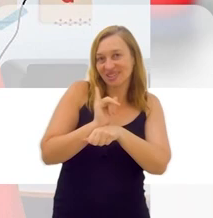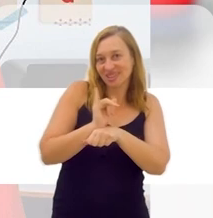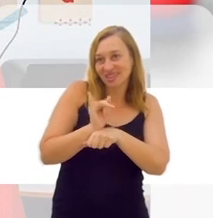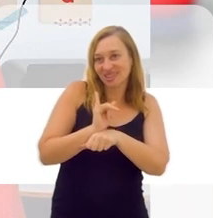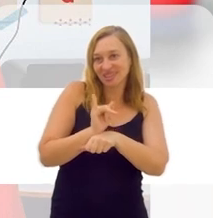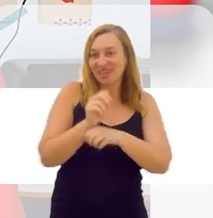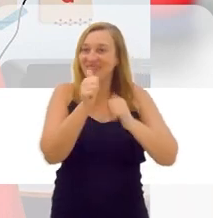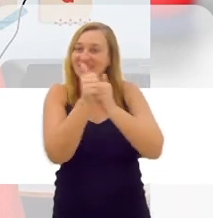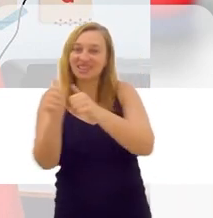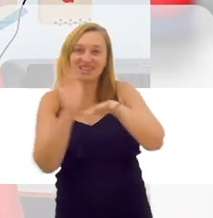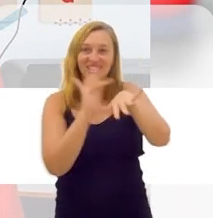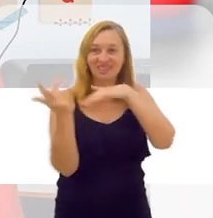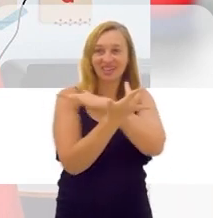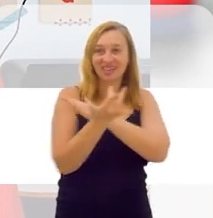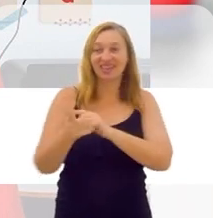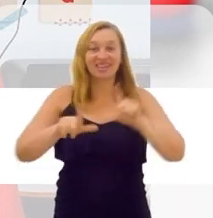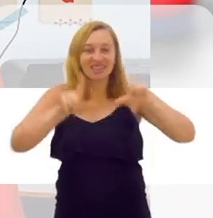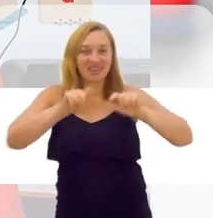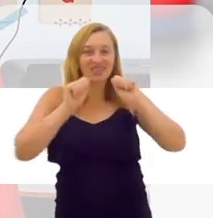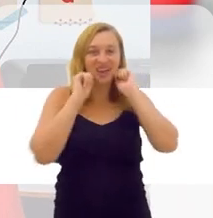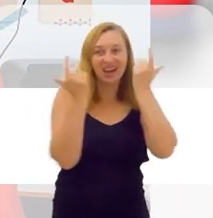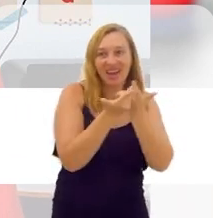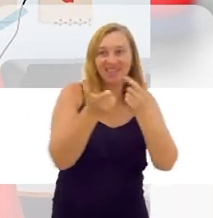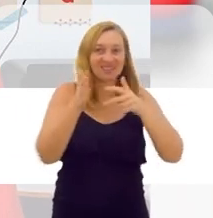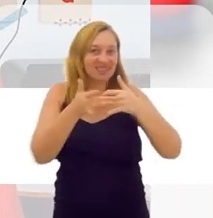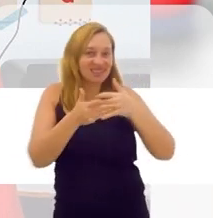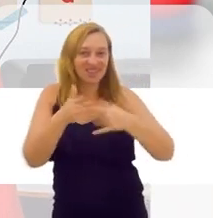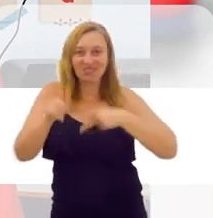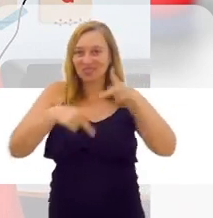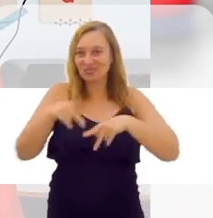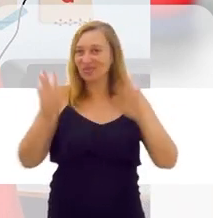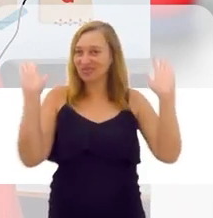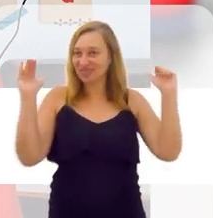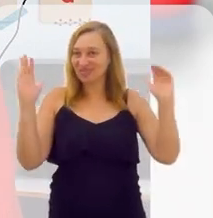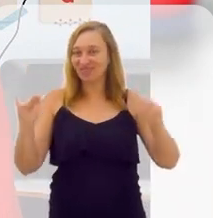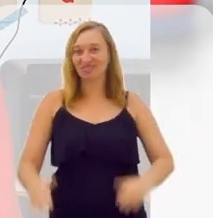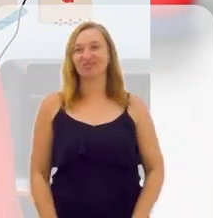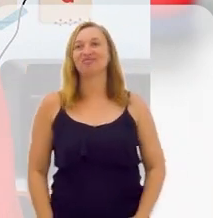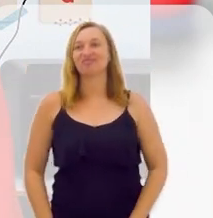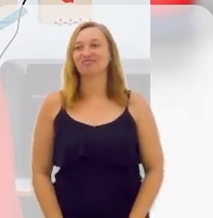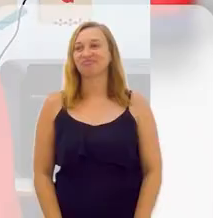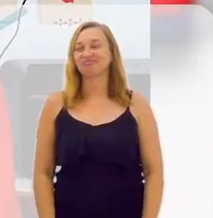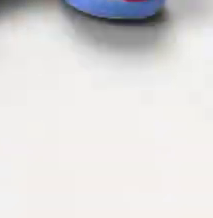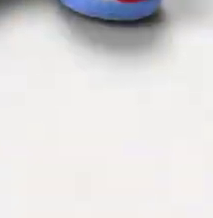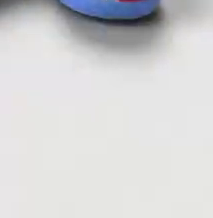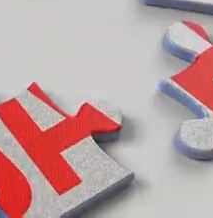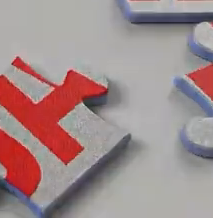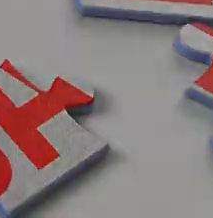YouTube e nos seguir nas redes sociais. TV Alerj, o canal do povo. Até a próxima.